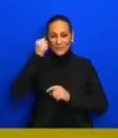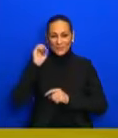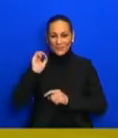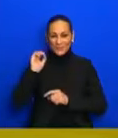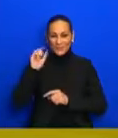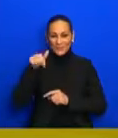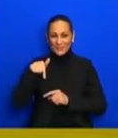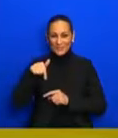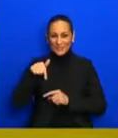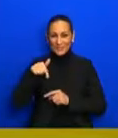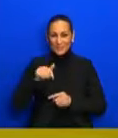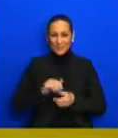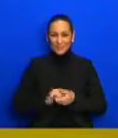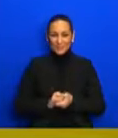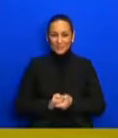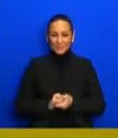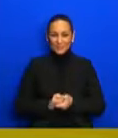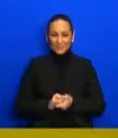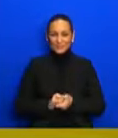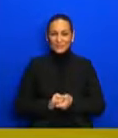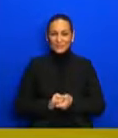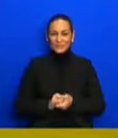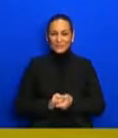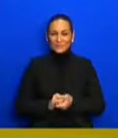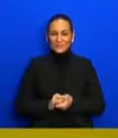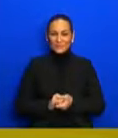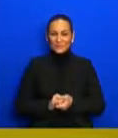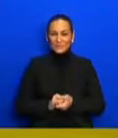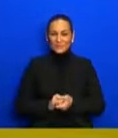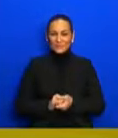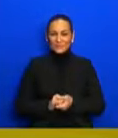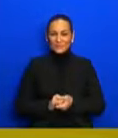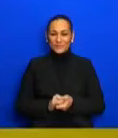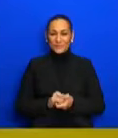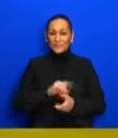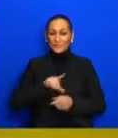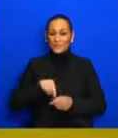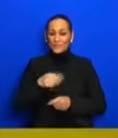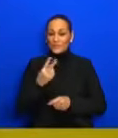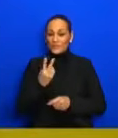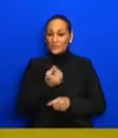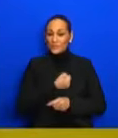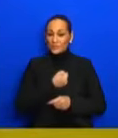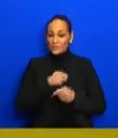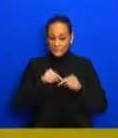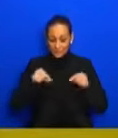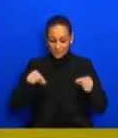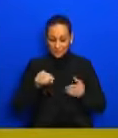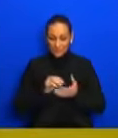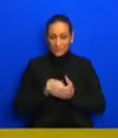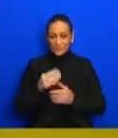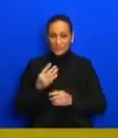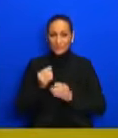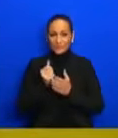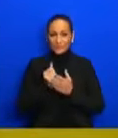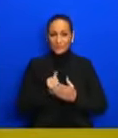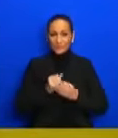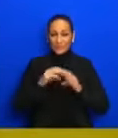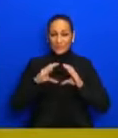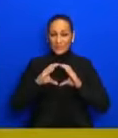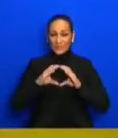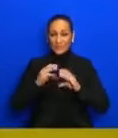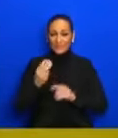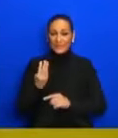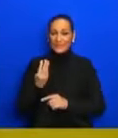preta 07. Preta 07. Foram sorteados dois números, faltam quatro. Mais uma dezena na